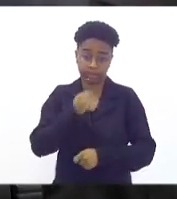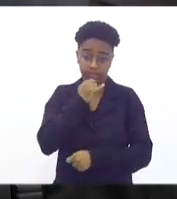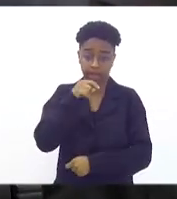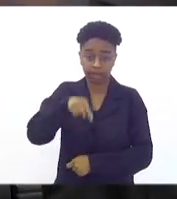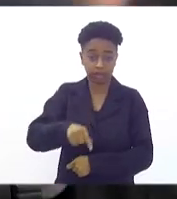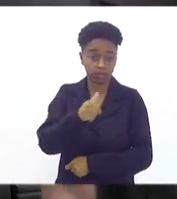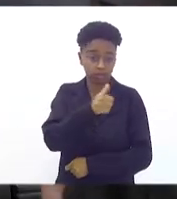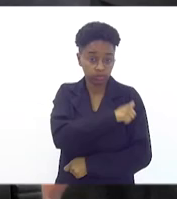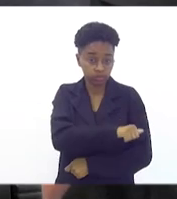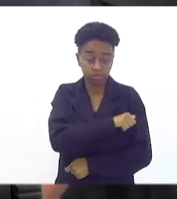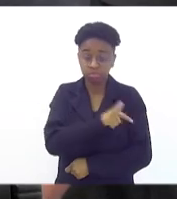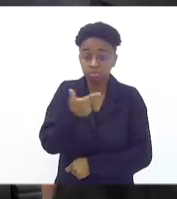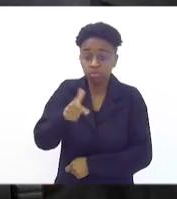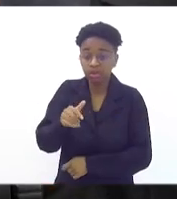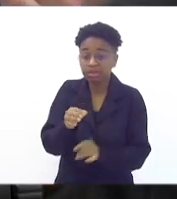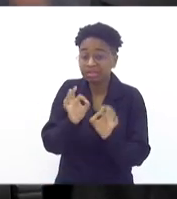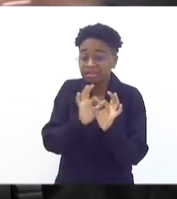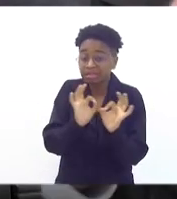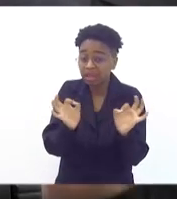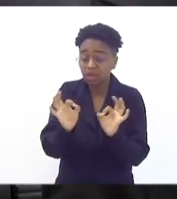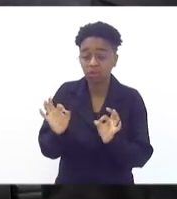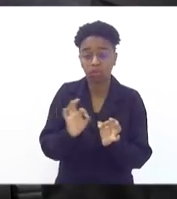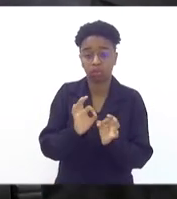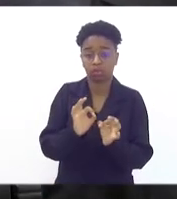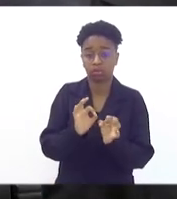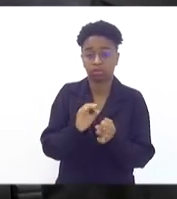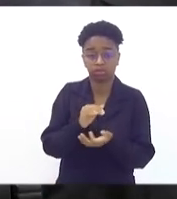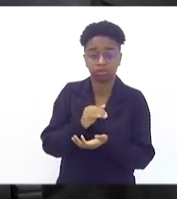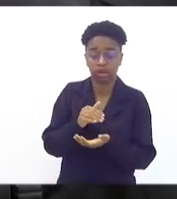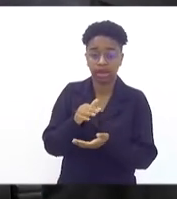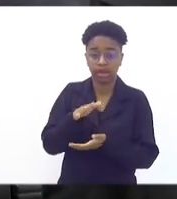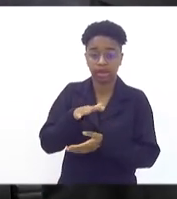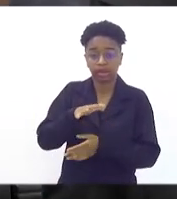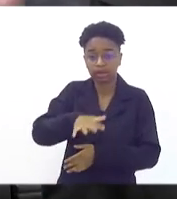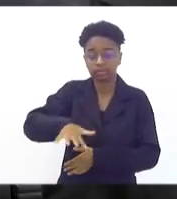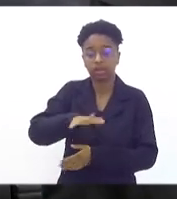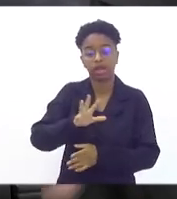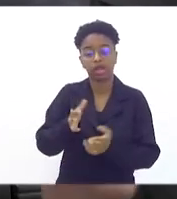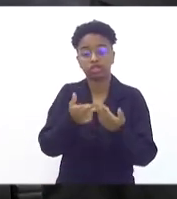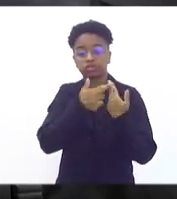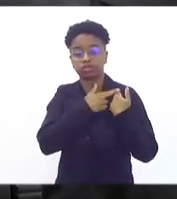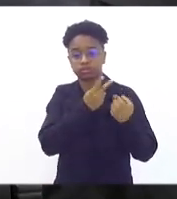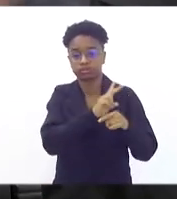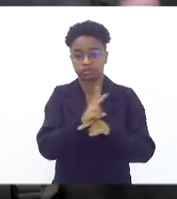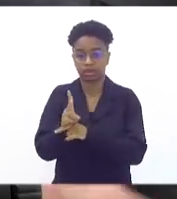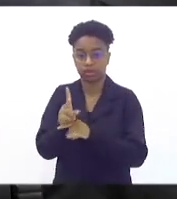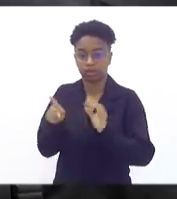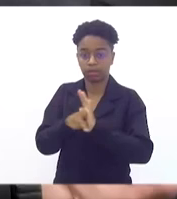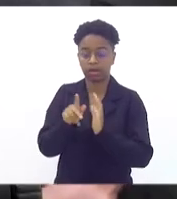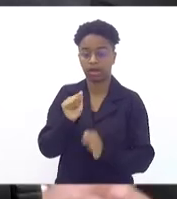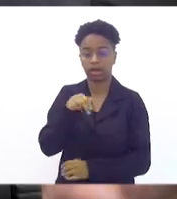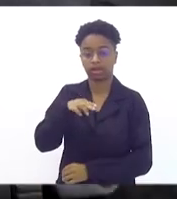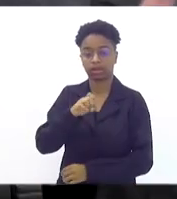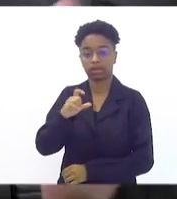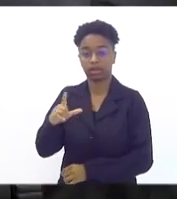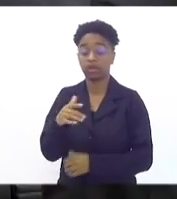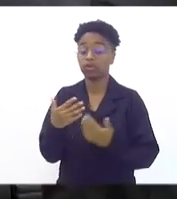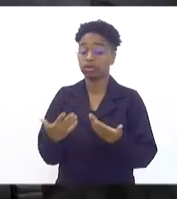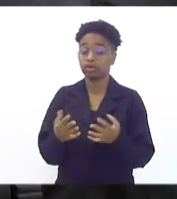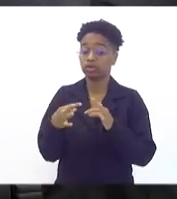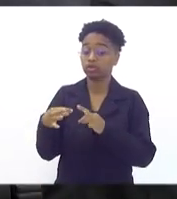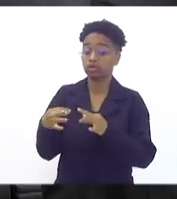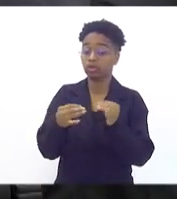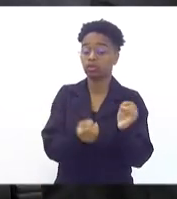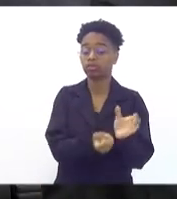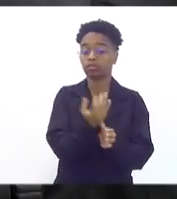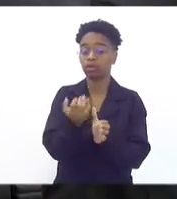no Rio de Janeiro não há um escritório responsável pela fiscalização da Anel então todas as informações são geradas e única exclusiva